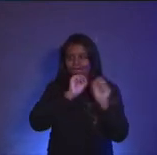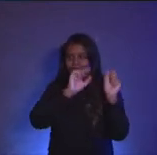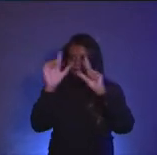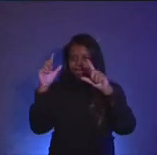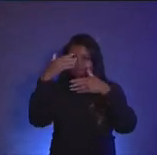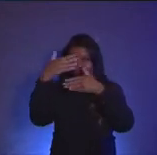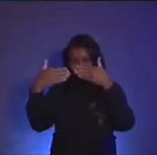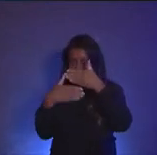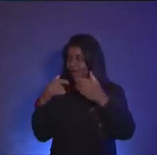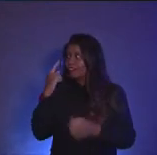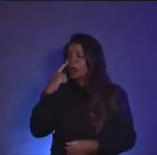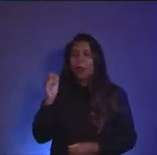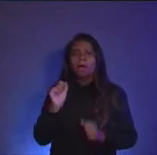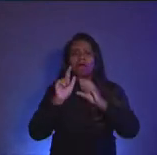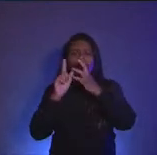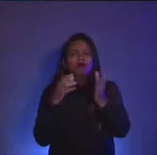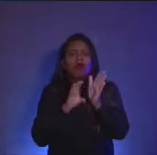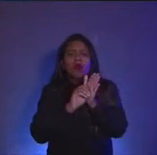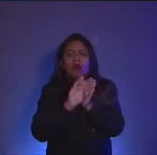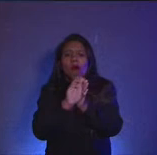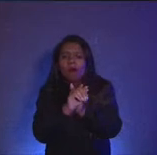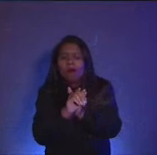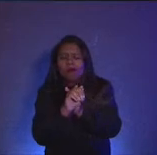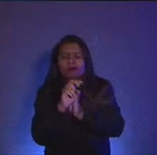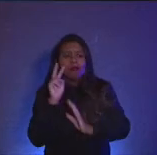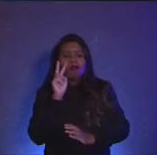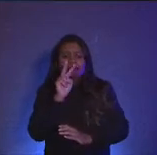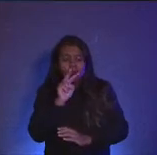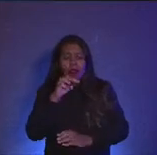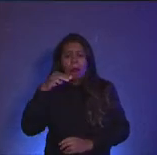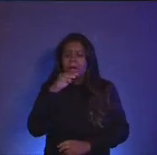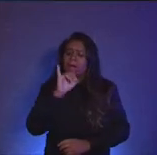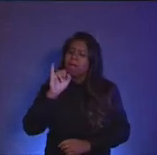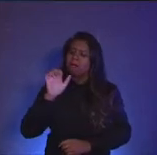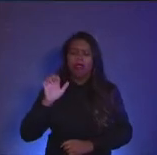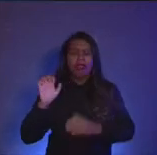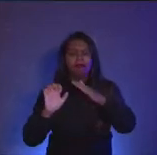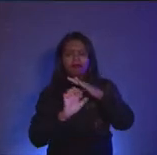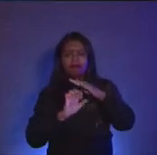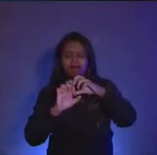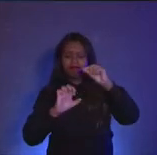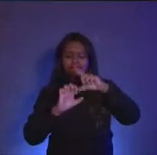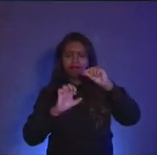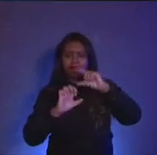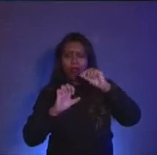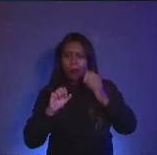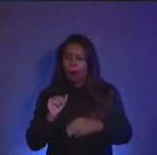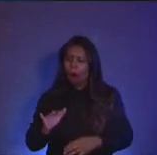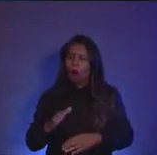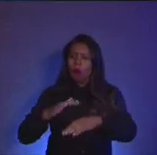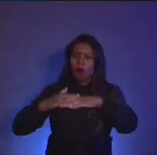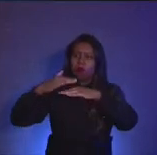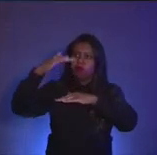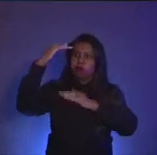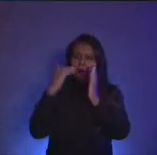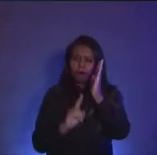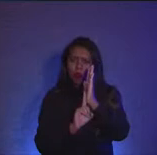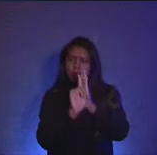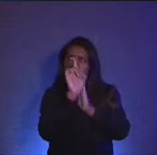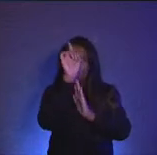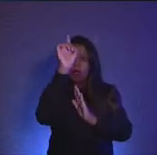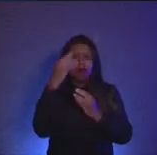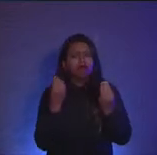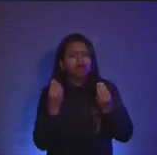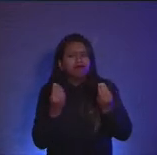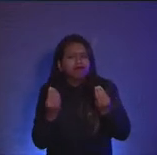convidar vocês a dar um Google e buscar por O Voo dos Meis, tá? Tanto no celular quanto no computador. O computador, a experiência é um pouco melhor, tá bom? Para